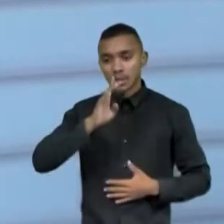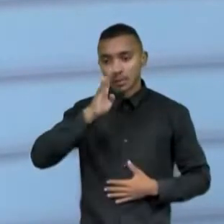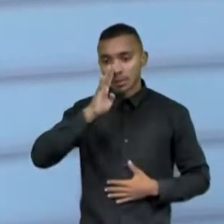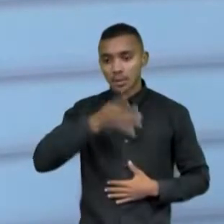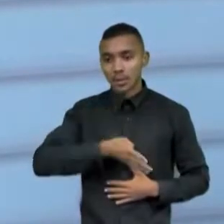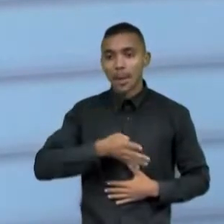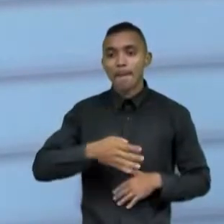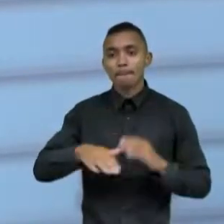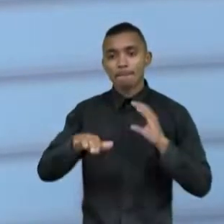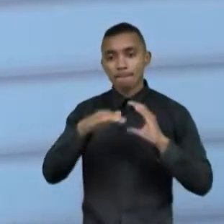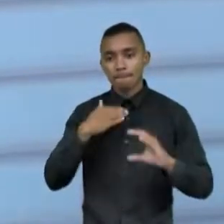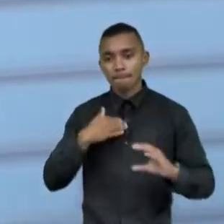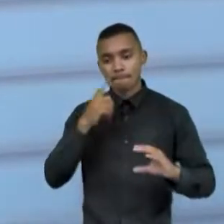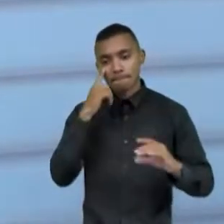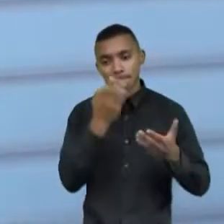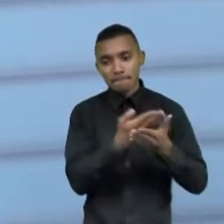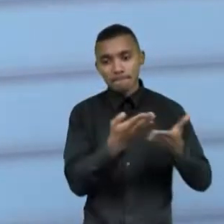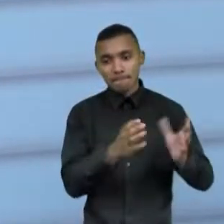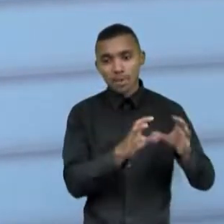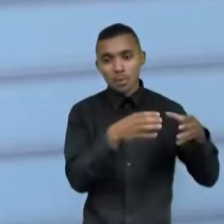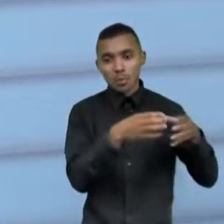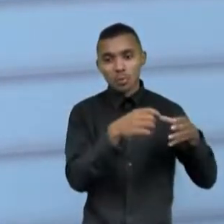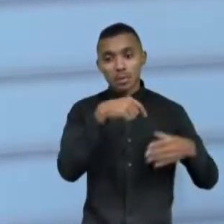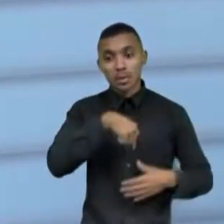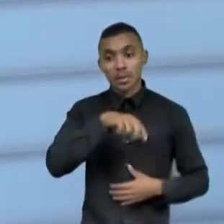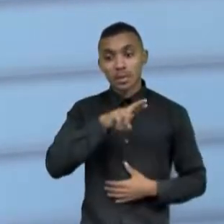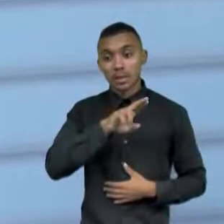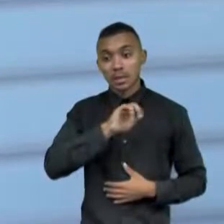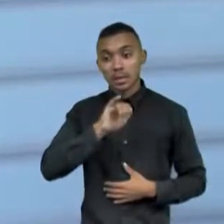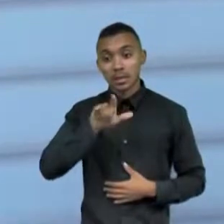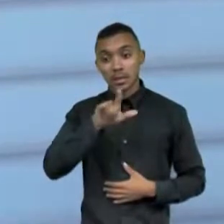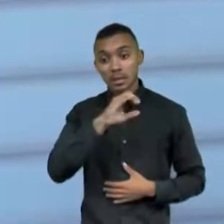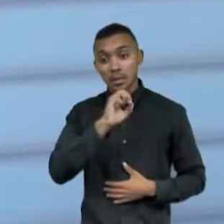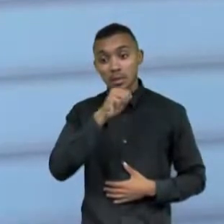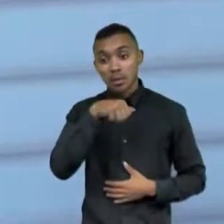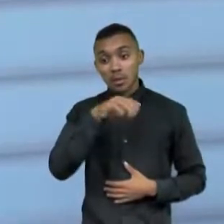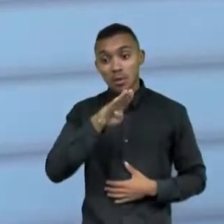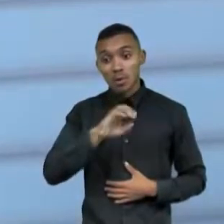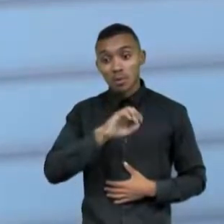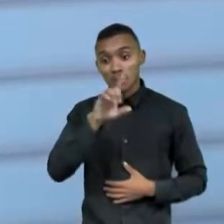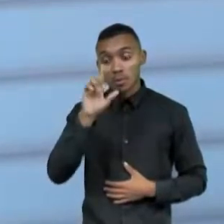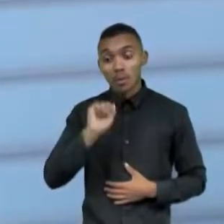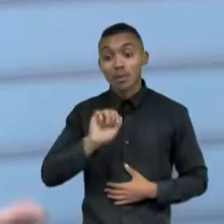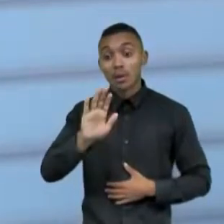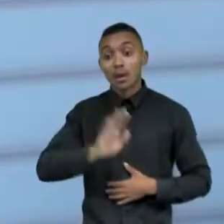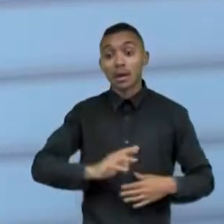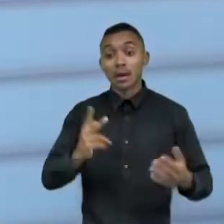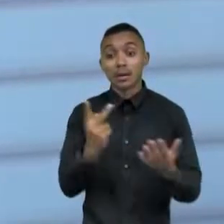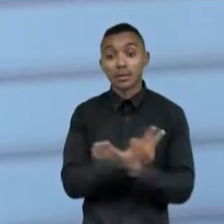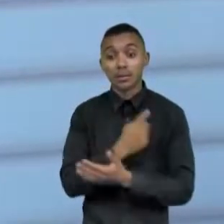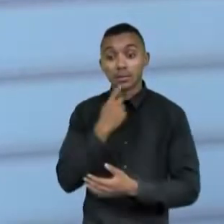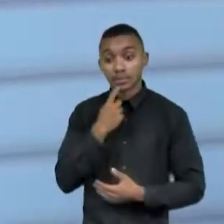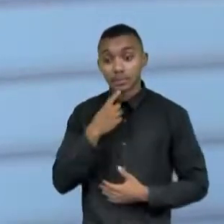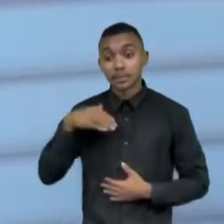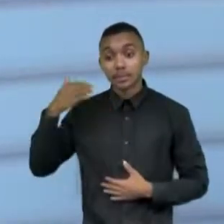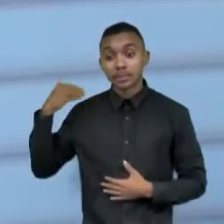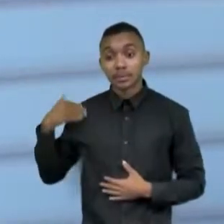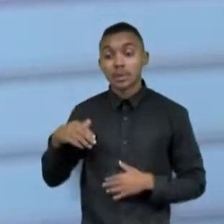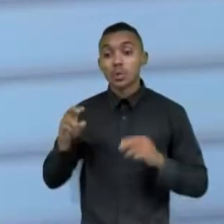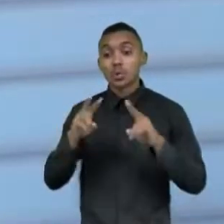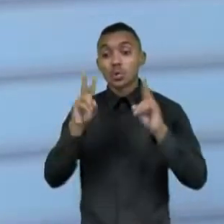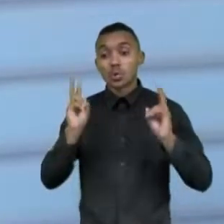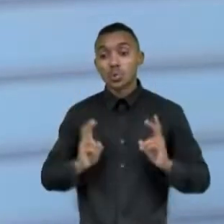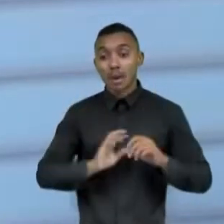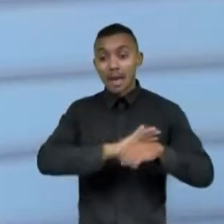último ano, da população quilombola. E aí citar um fato que foi recente, inclusive da invisibilidade do